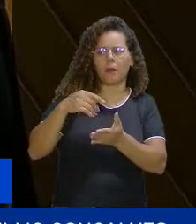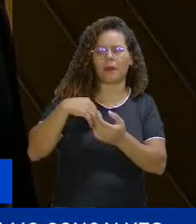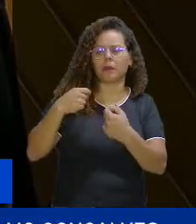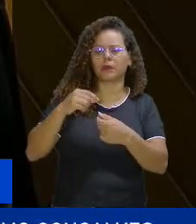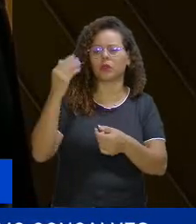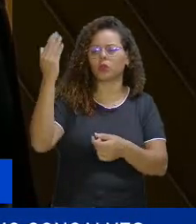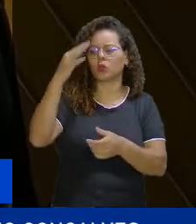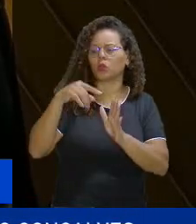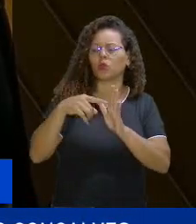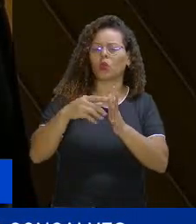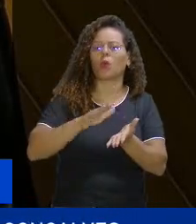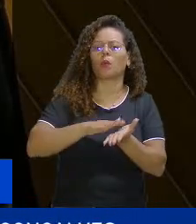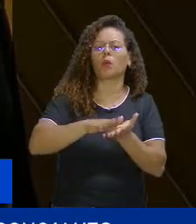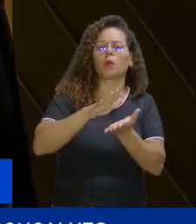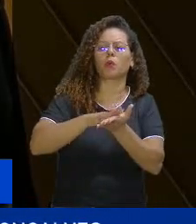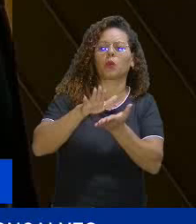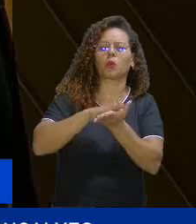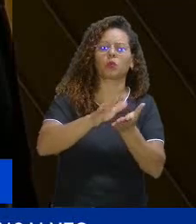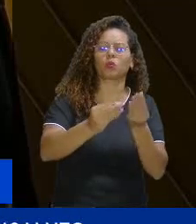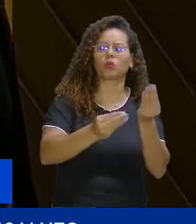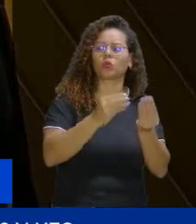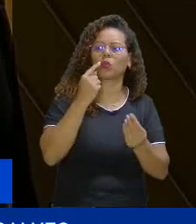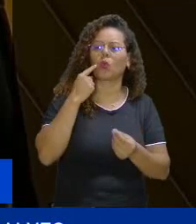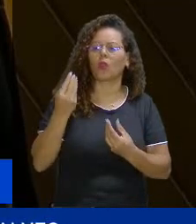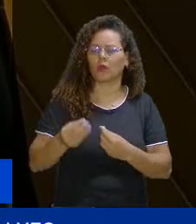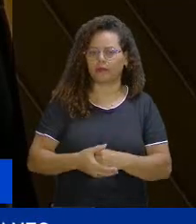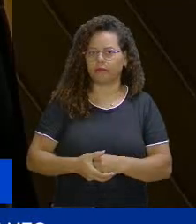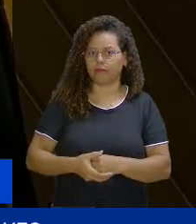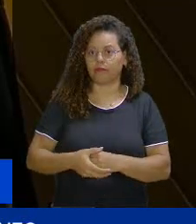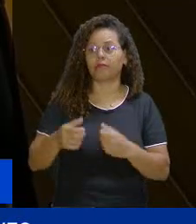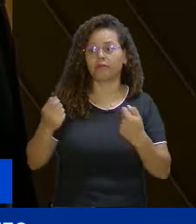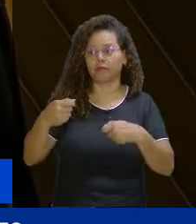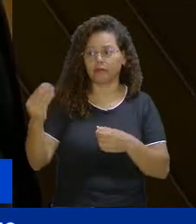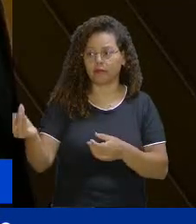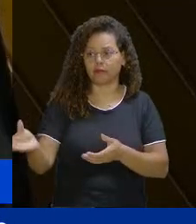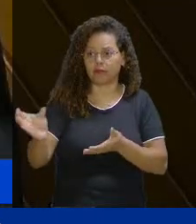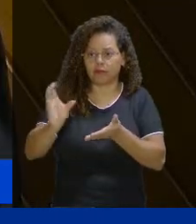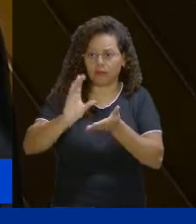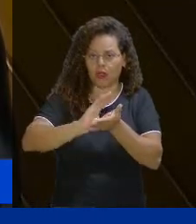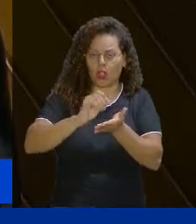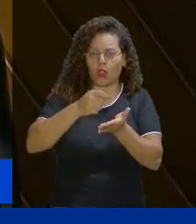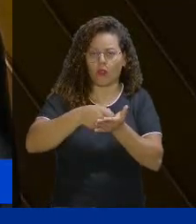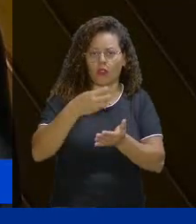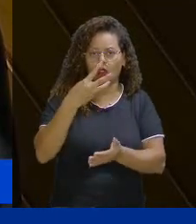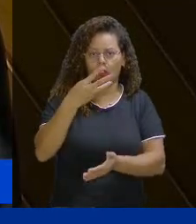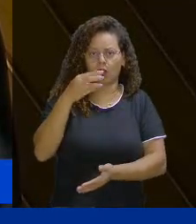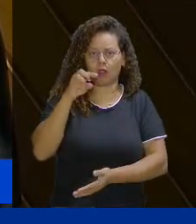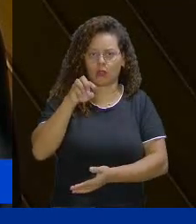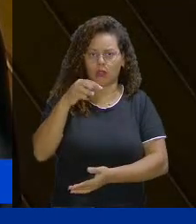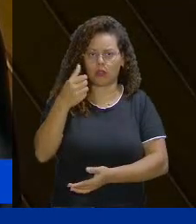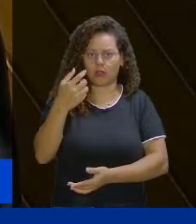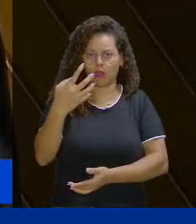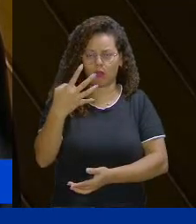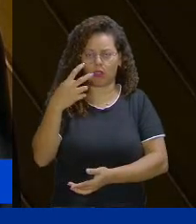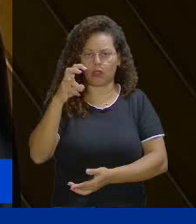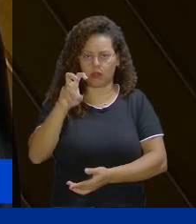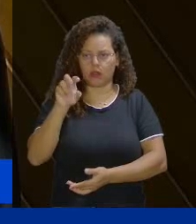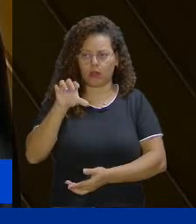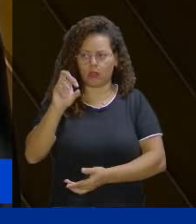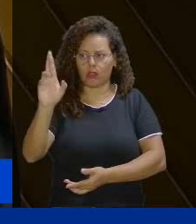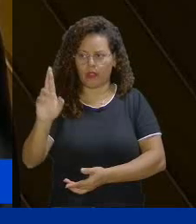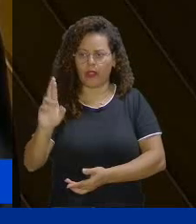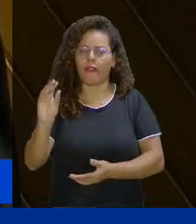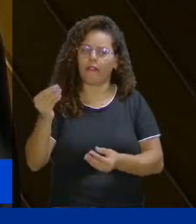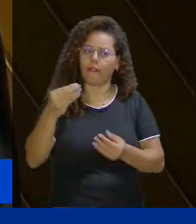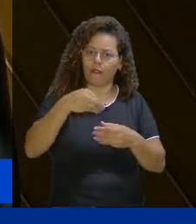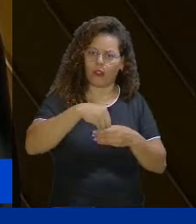requerendo, em razão disso, a desaprovação das contas com a devolução da quantia de R$ 3.145 ao